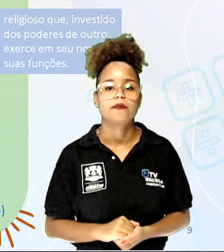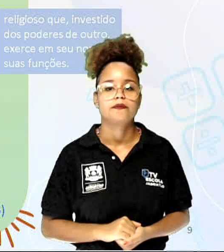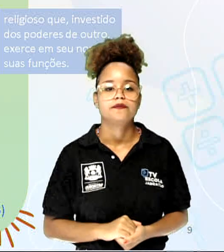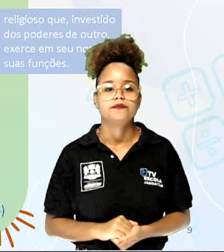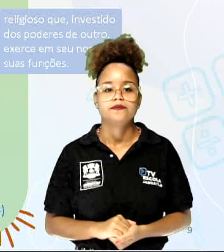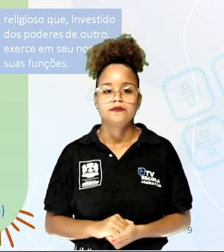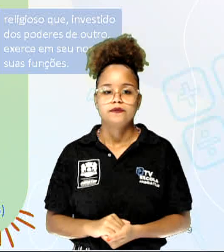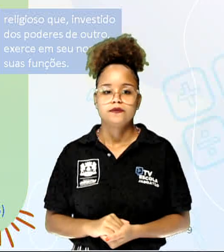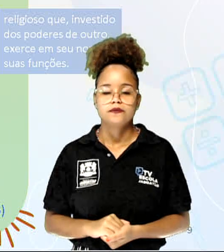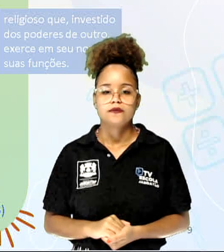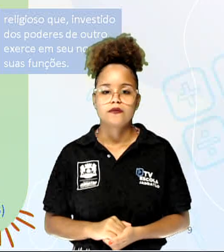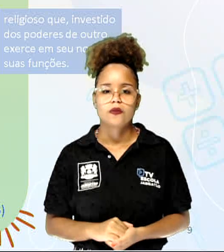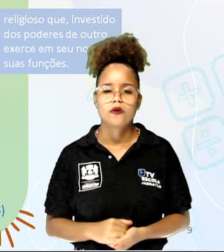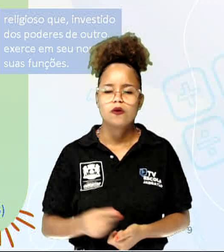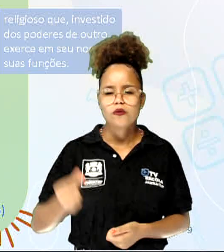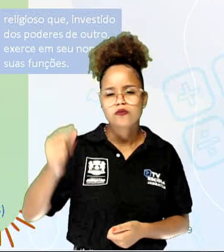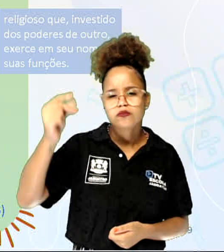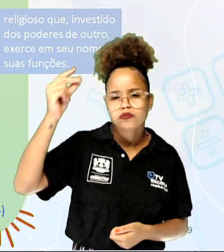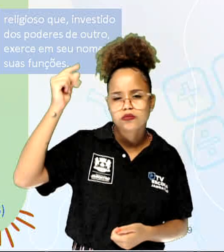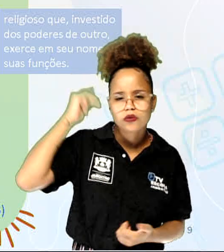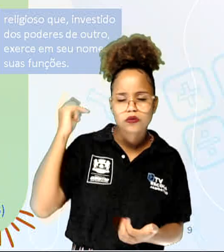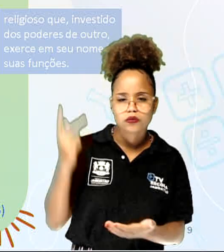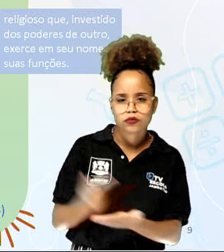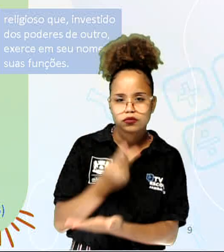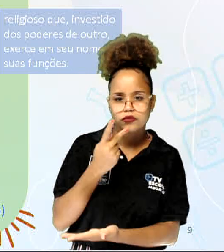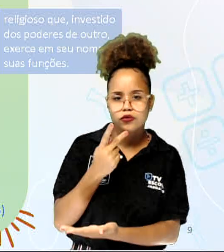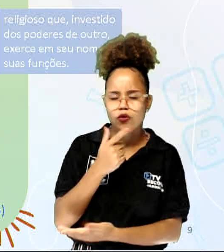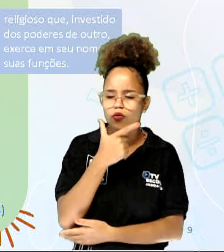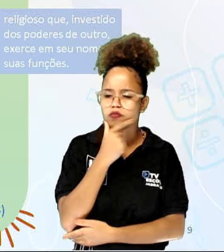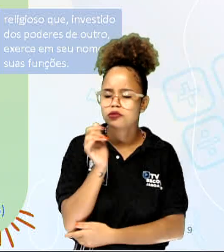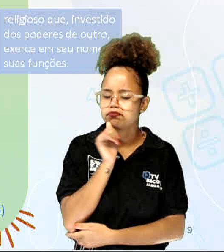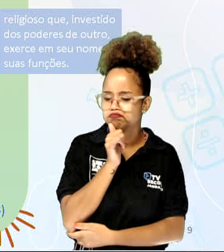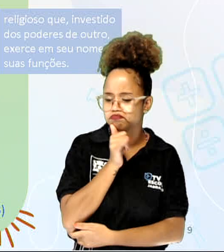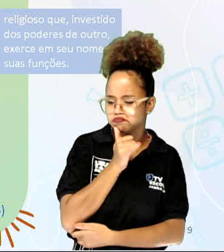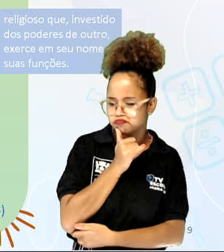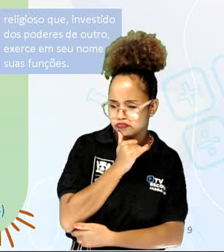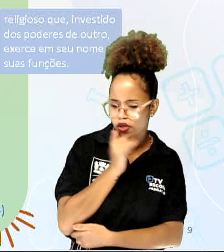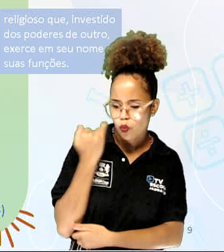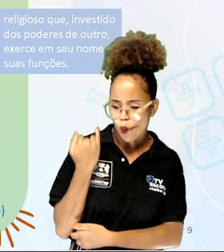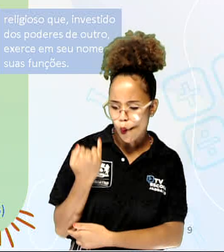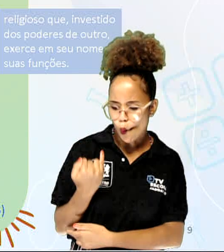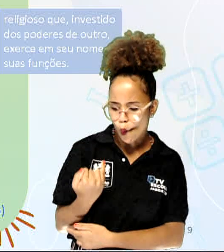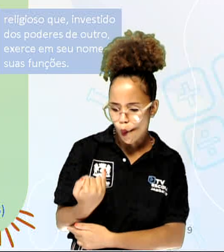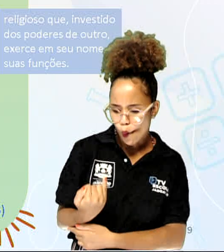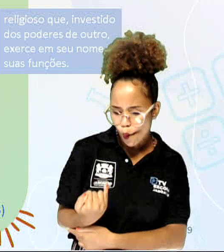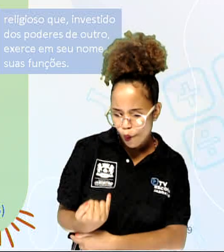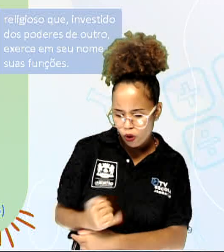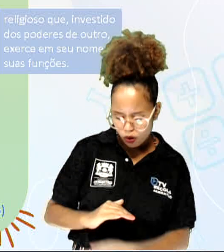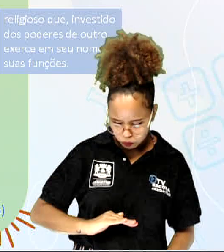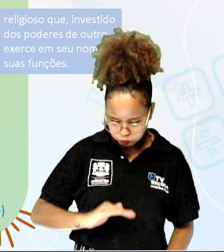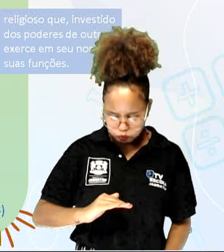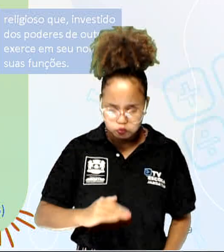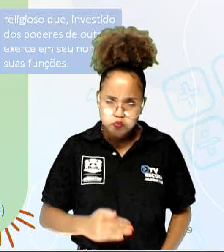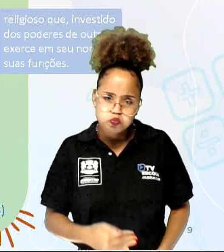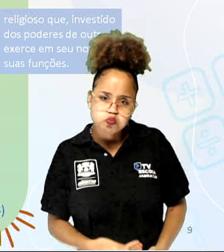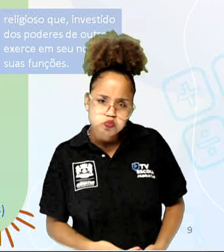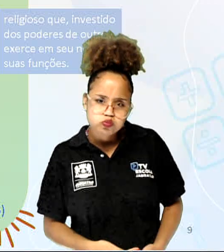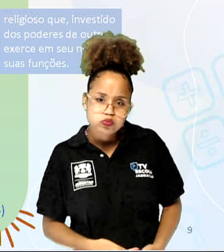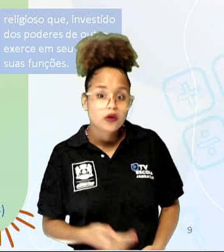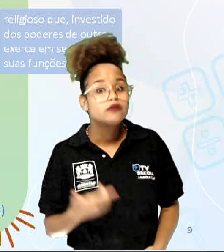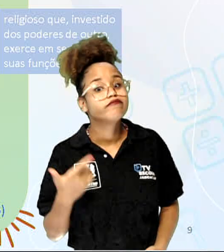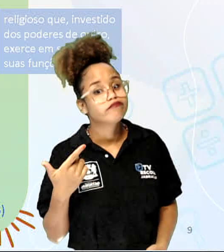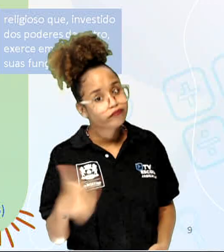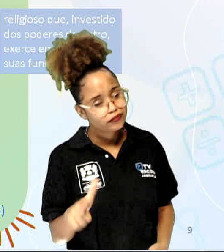lá. Era uma vez um menino triste, magro e barrigudinho. Vejam mais uma vez